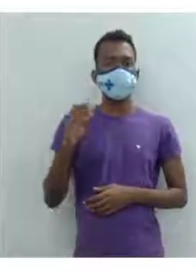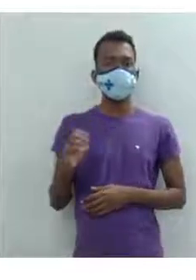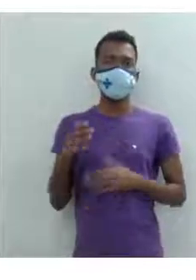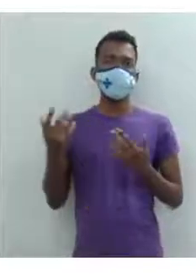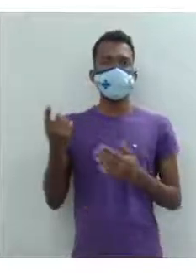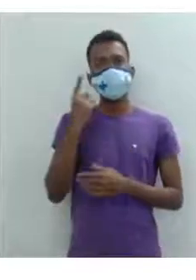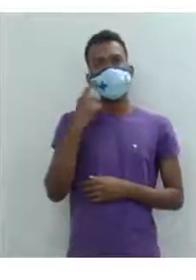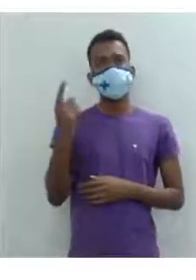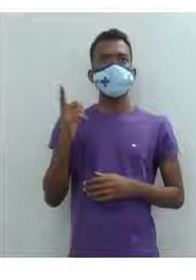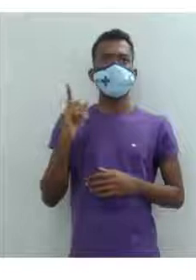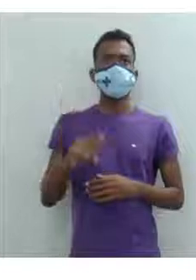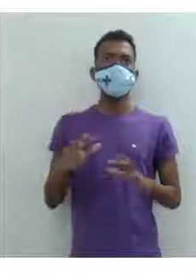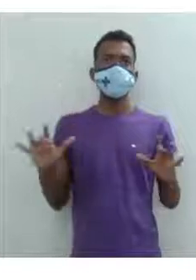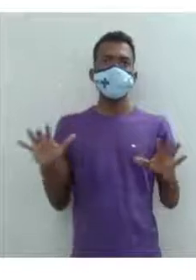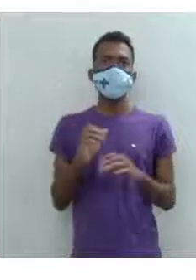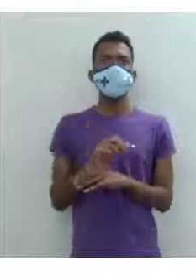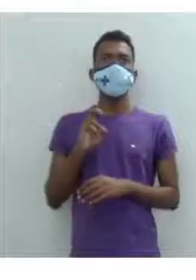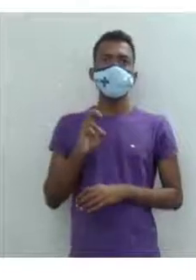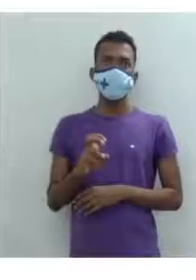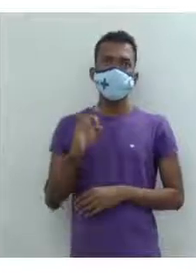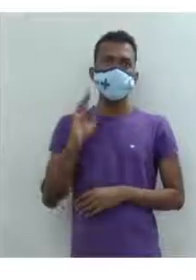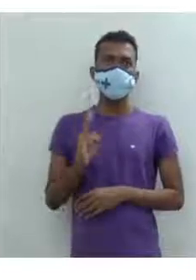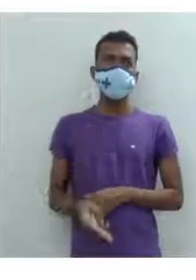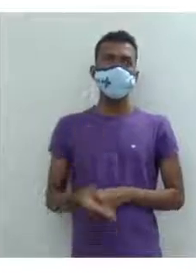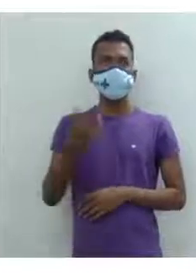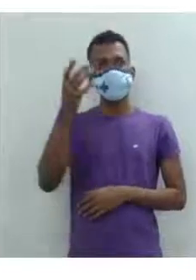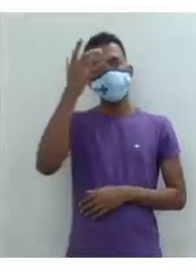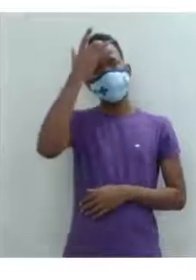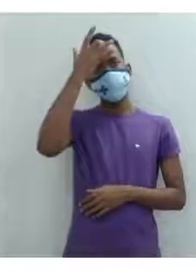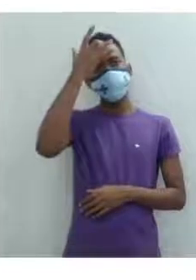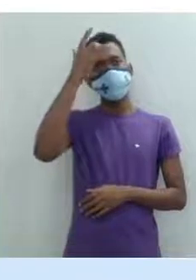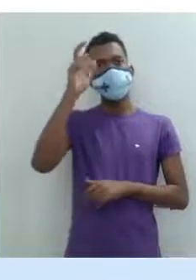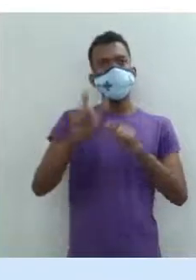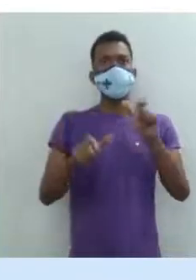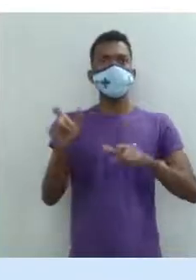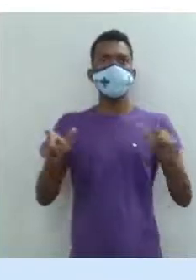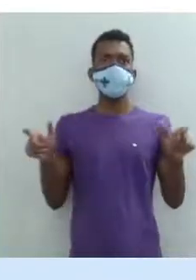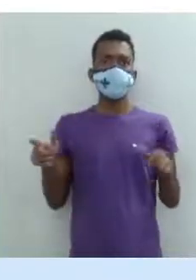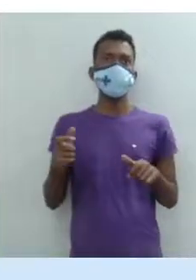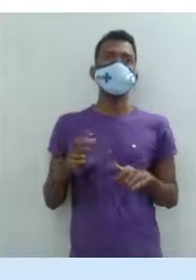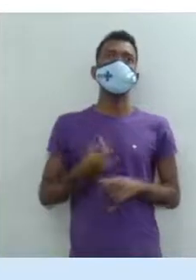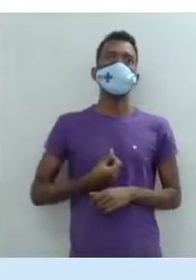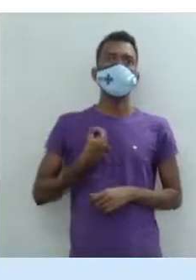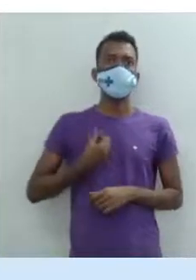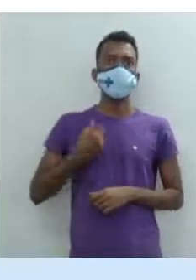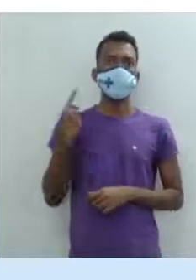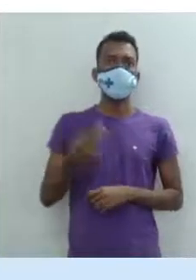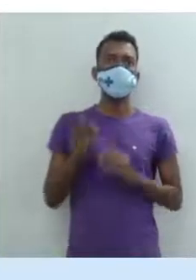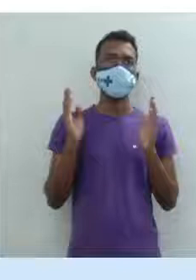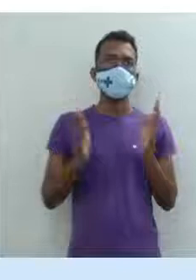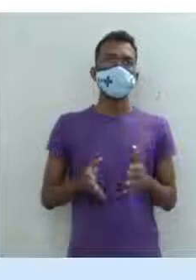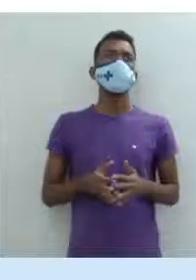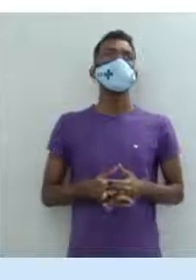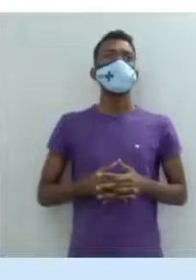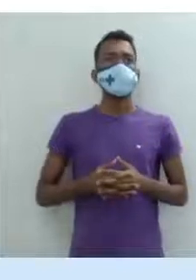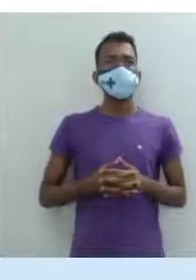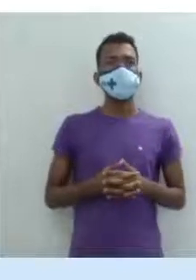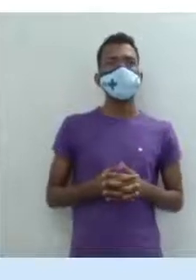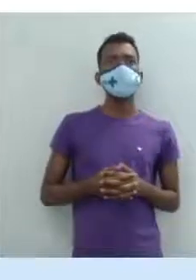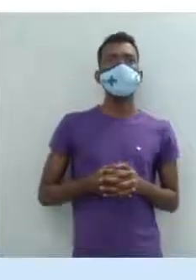quase 5 milhões, né? Quase 5 milhões de indígenas no nosso país, né?